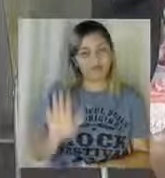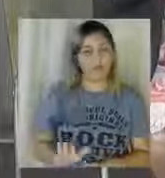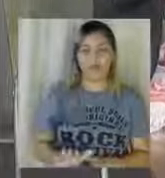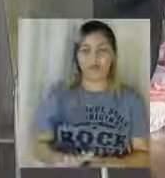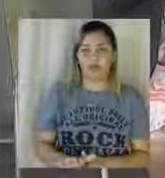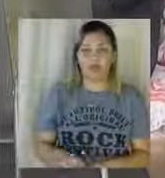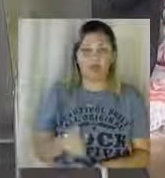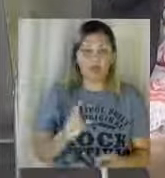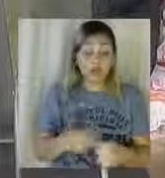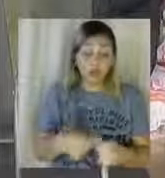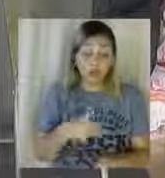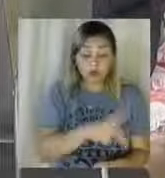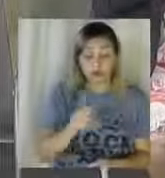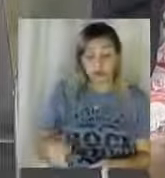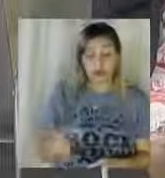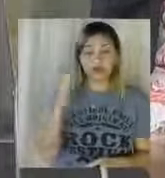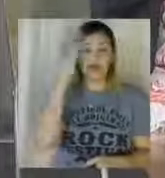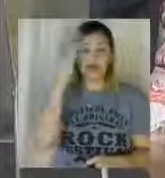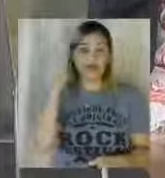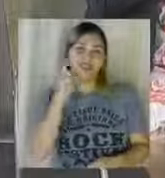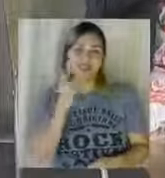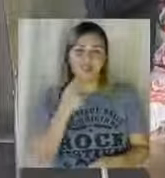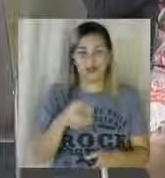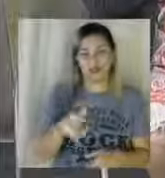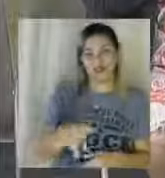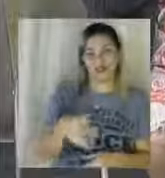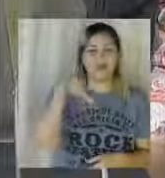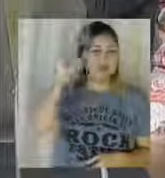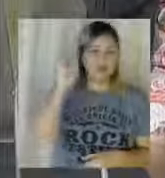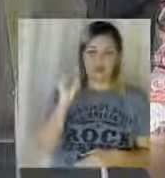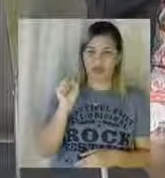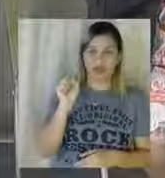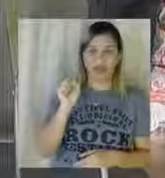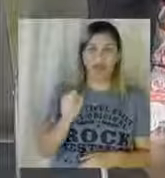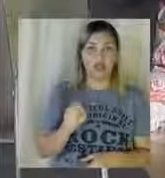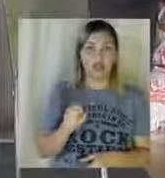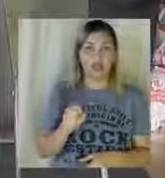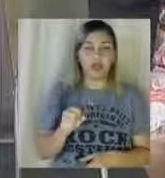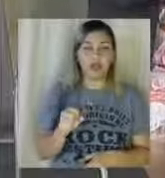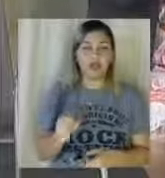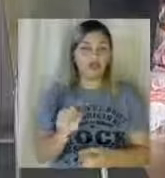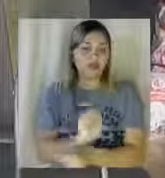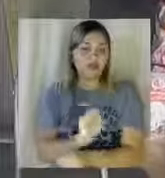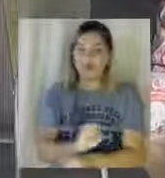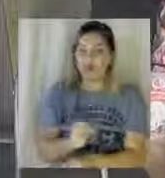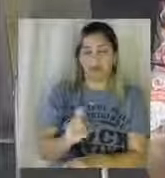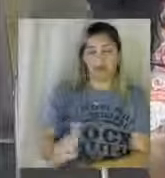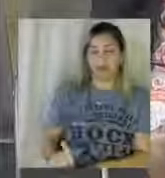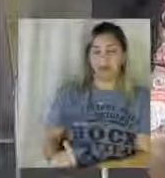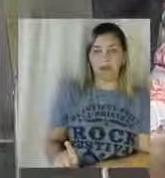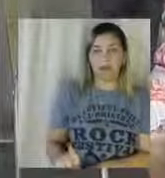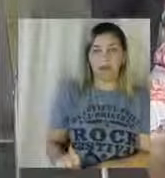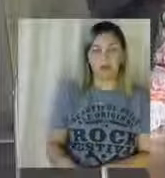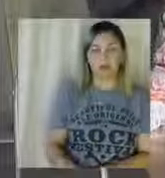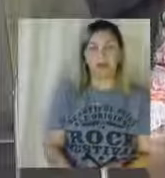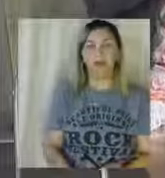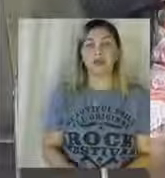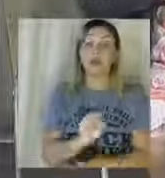Porque os professores pensam que surdo é igual ao ouvinte e não quer esperar para responder a